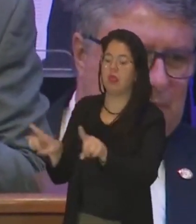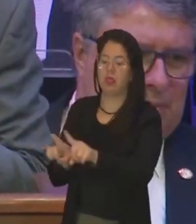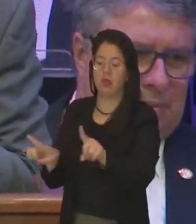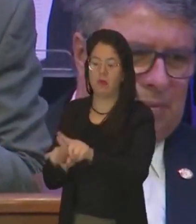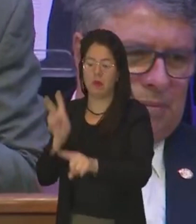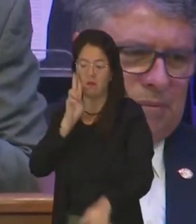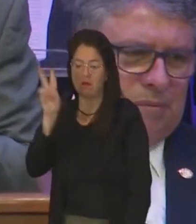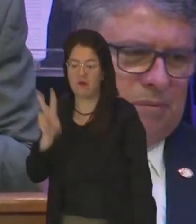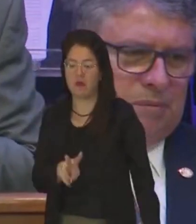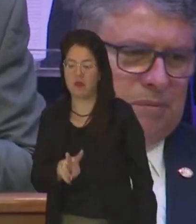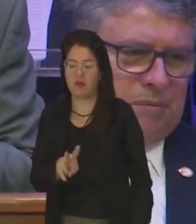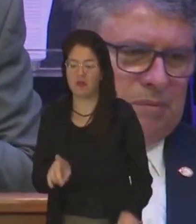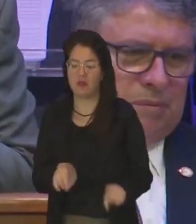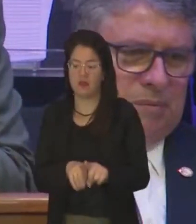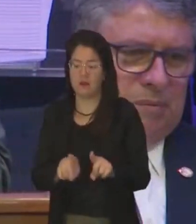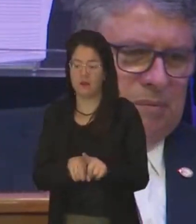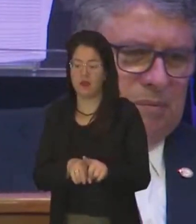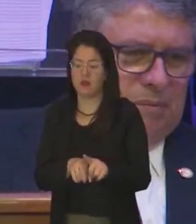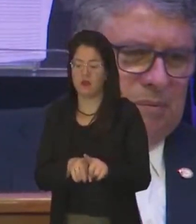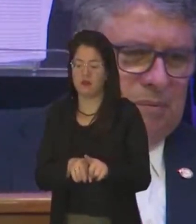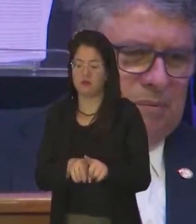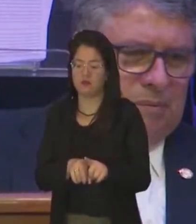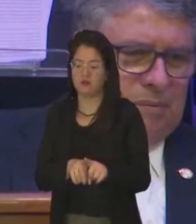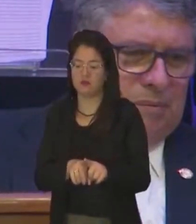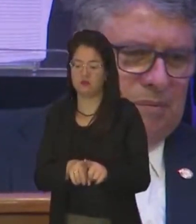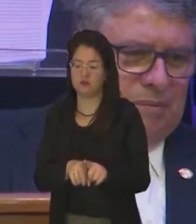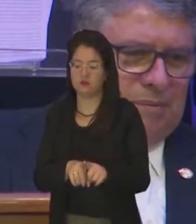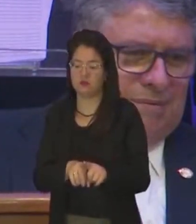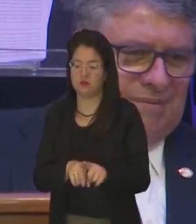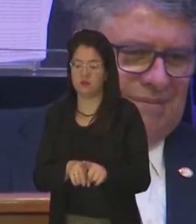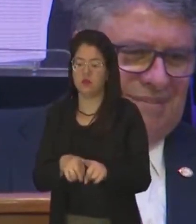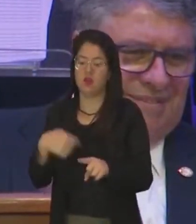dá para ver, já no limite aí da foto, o telhado